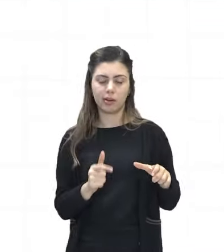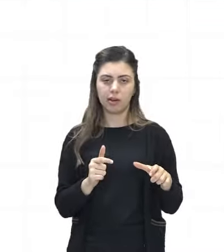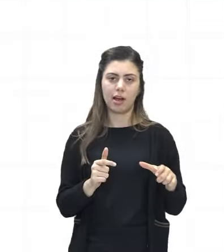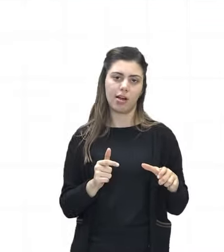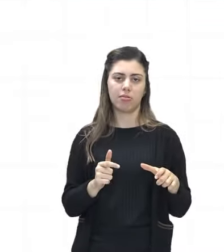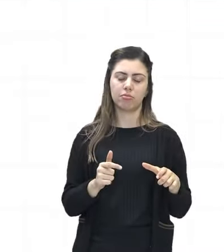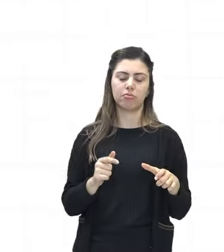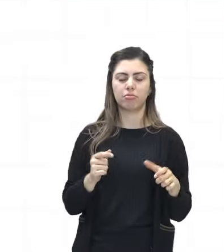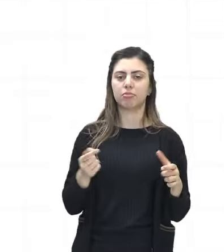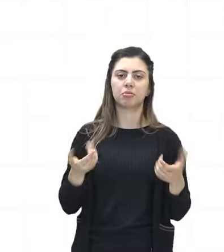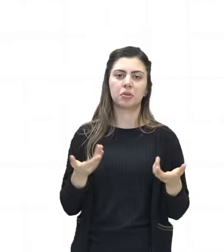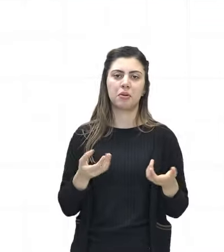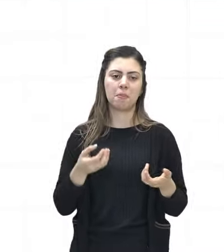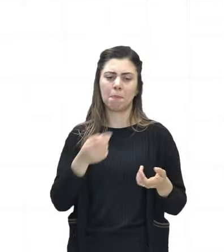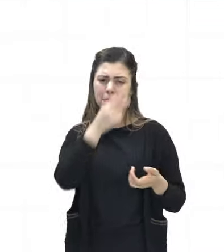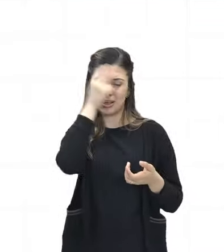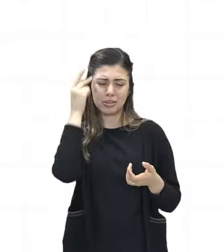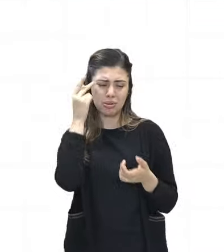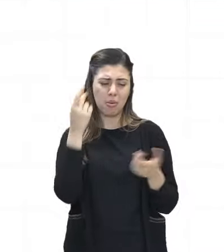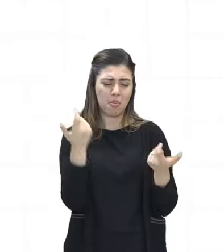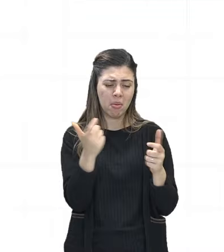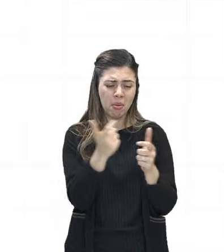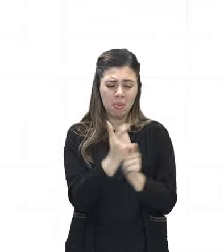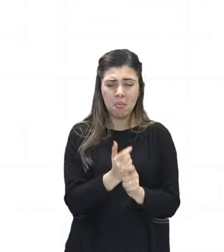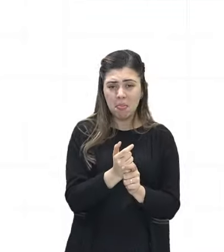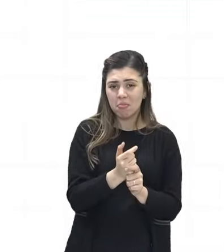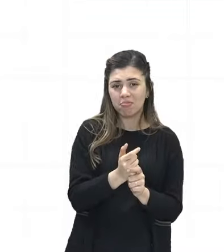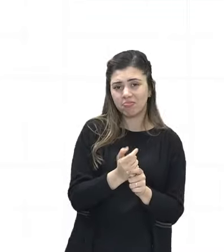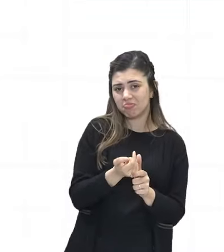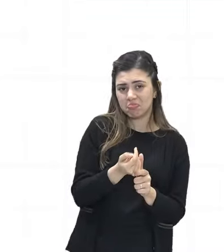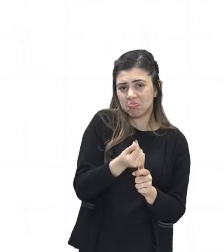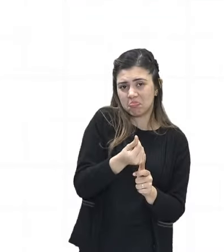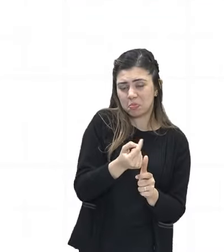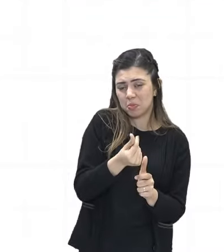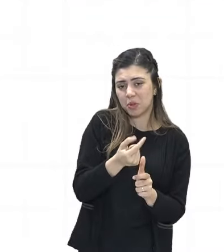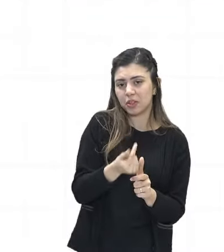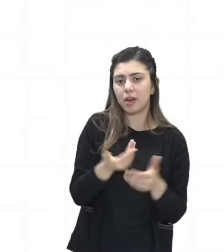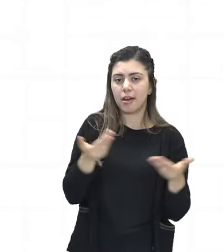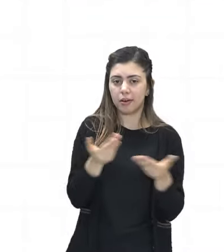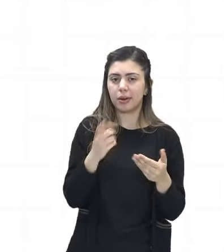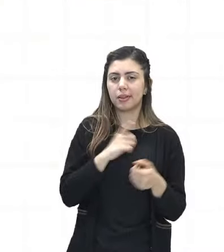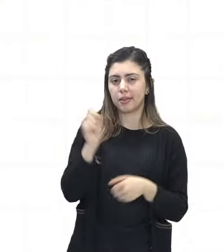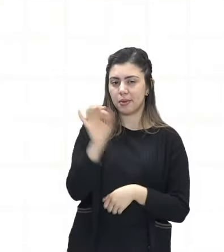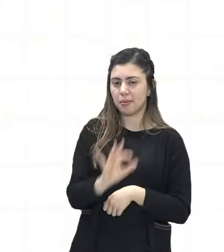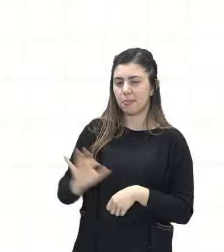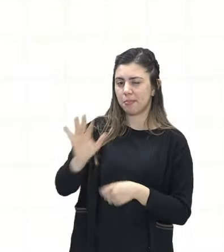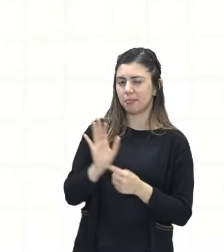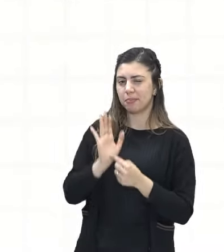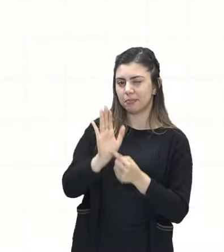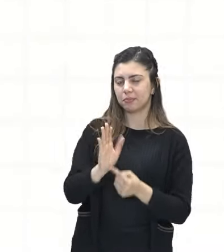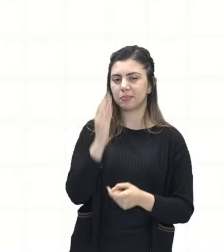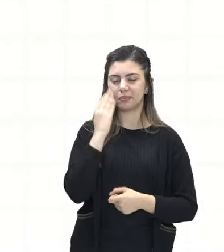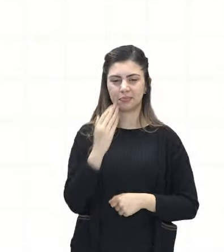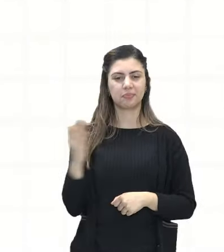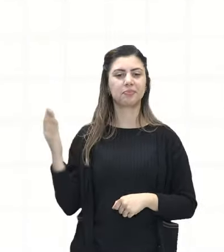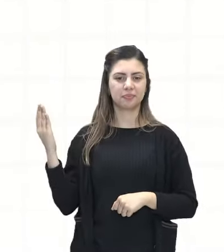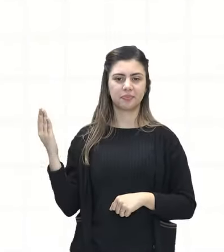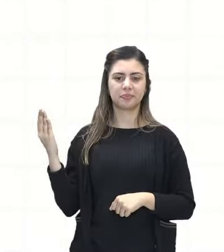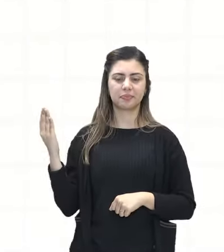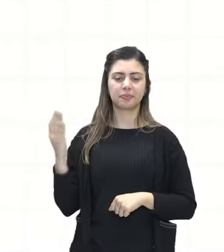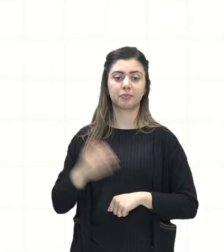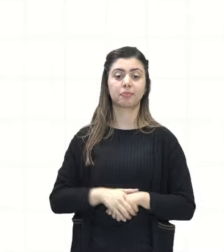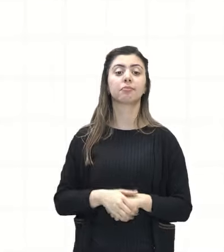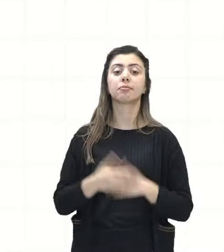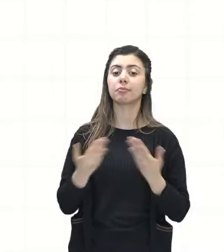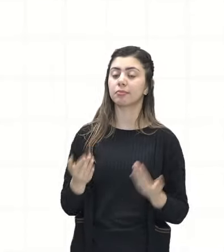seja não tem quase pessoas vivendo ali naquelas áreas Eu tenho um mapa que ilustra muito bem isso acompanhe comigo bem